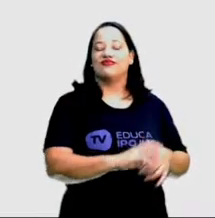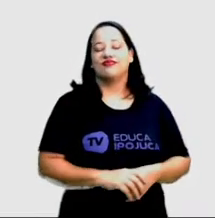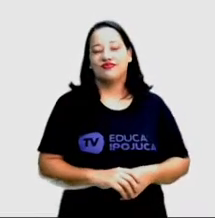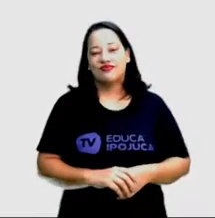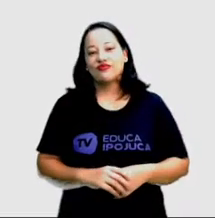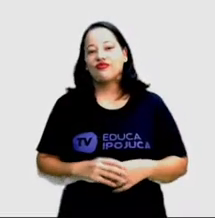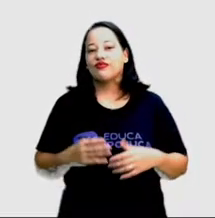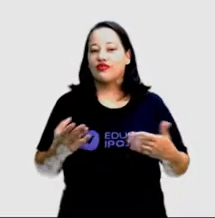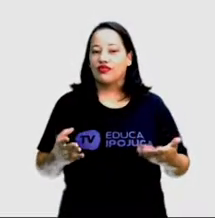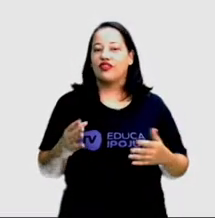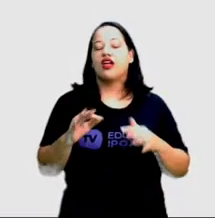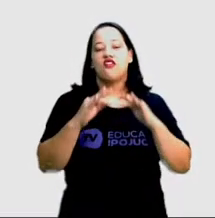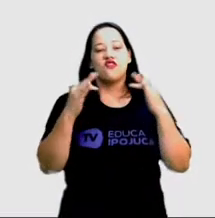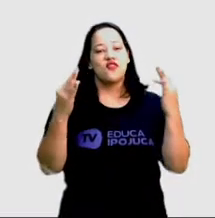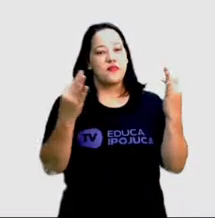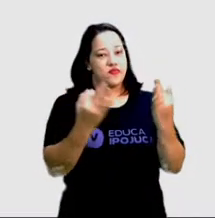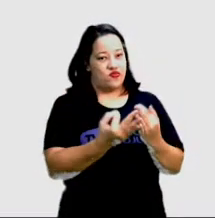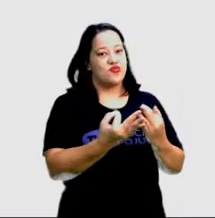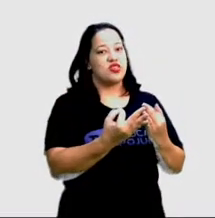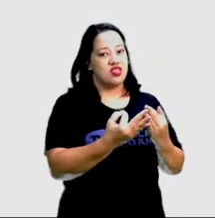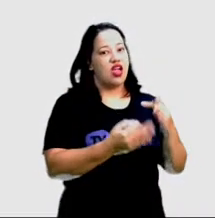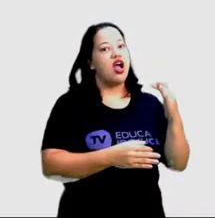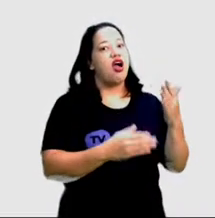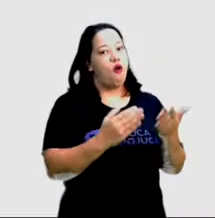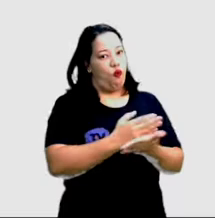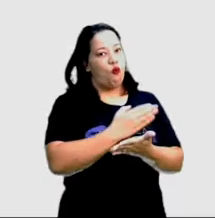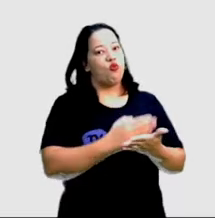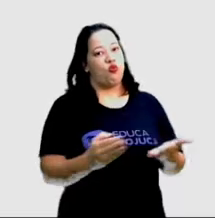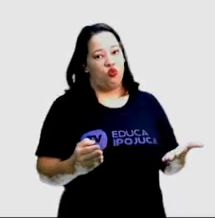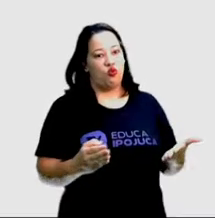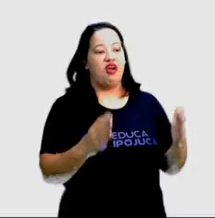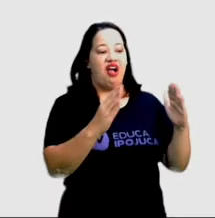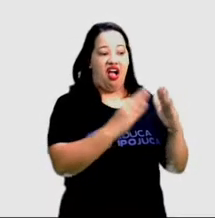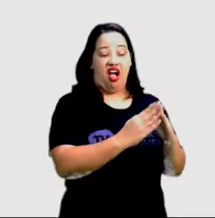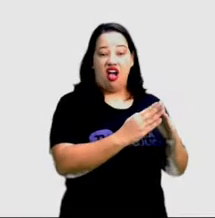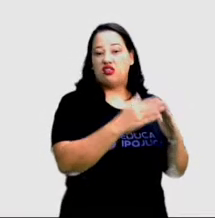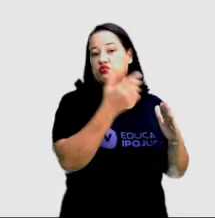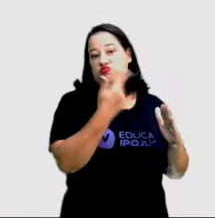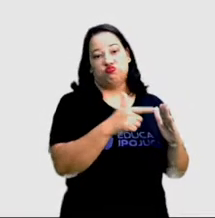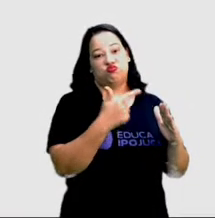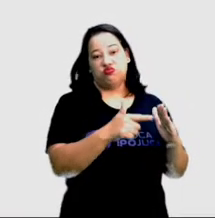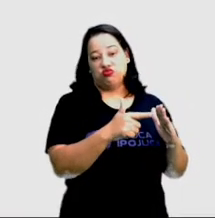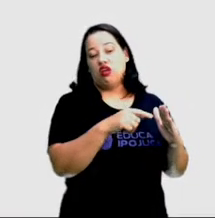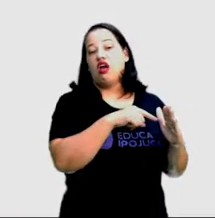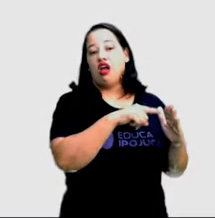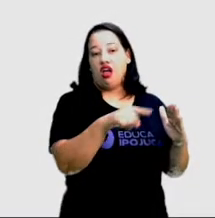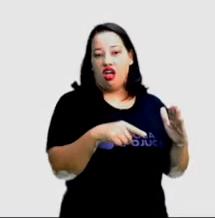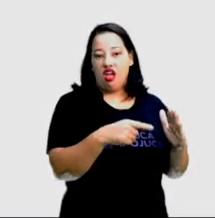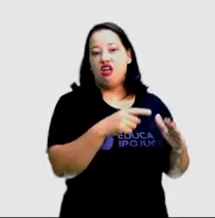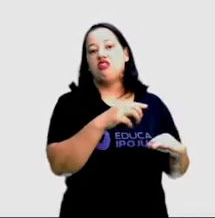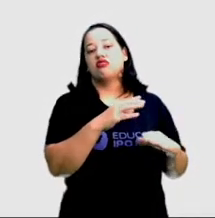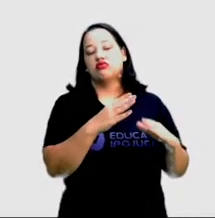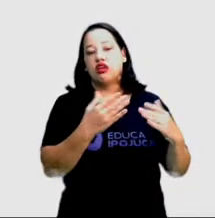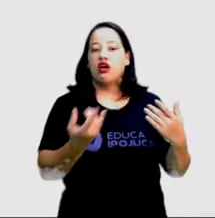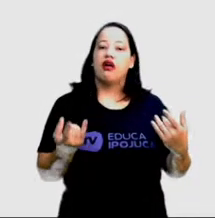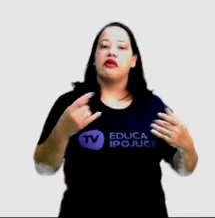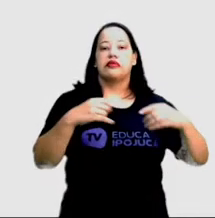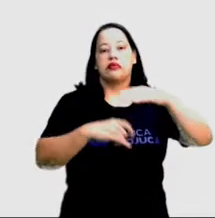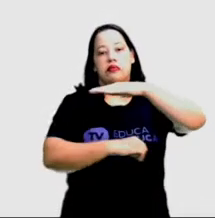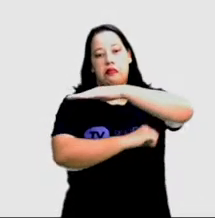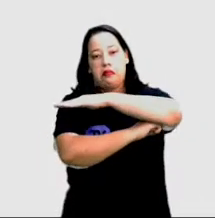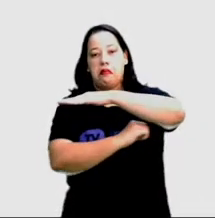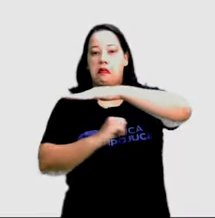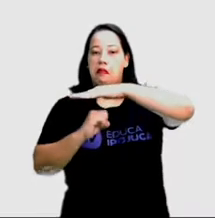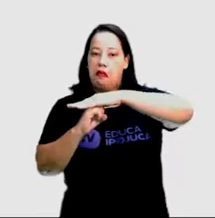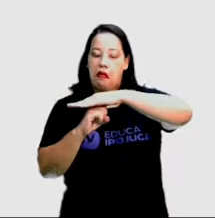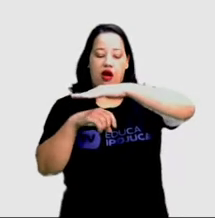Muitas famílias, elas não têm onde morar e vivem embaixo de viadutos ou em marquises